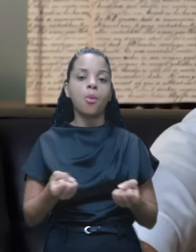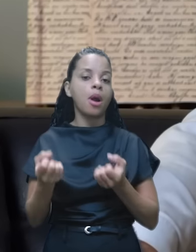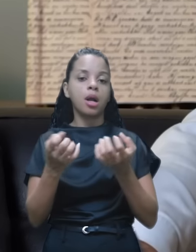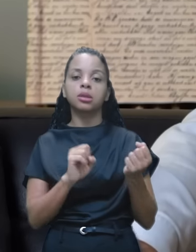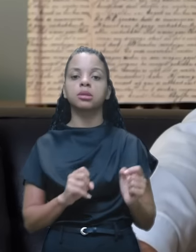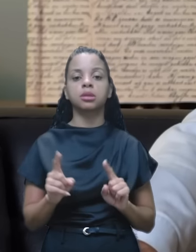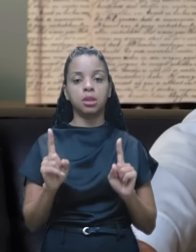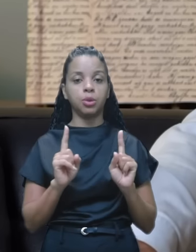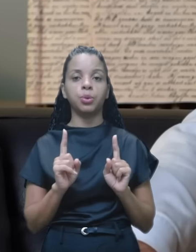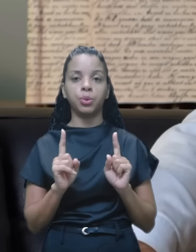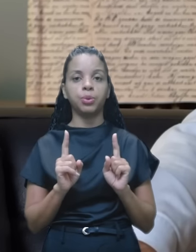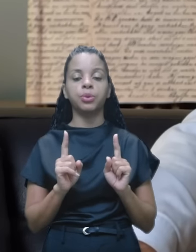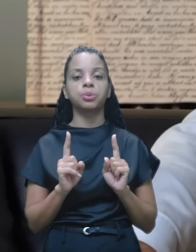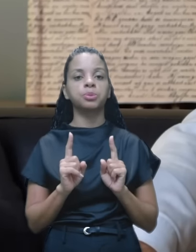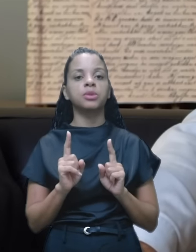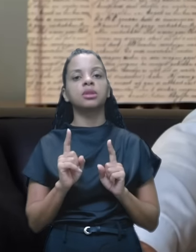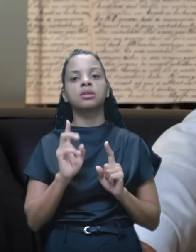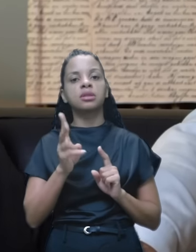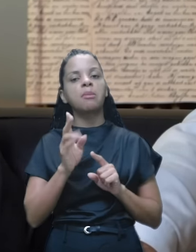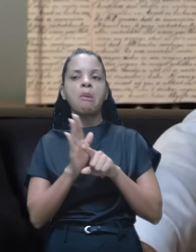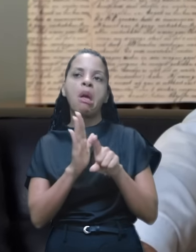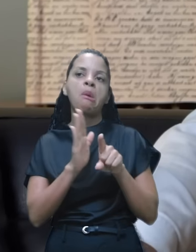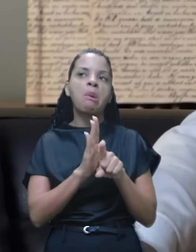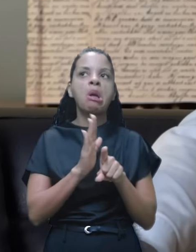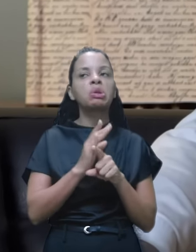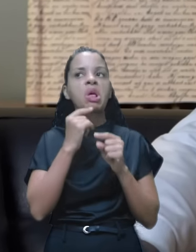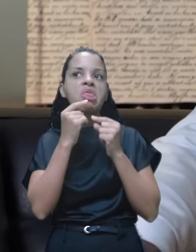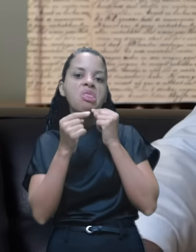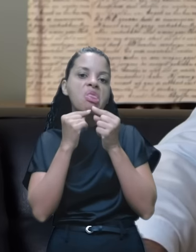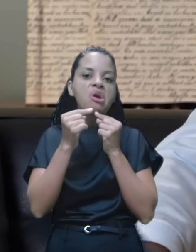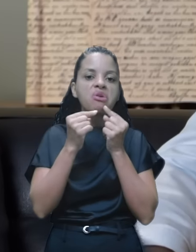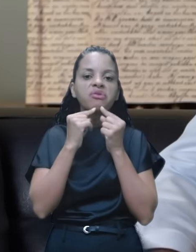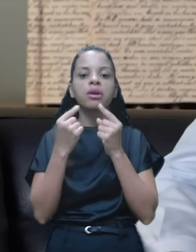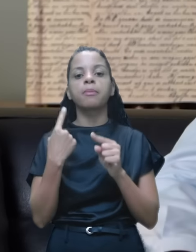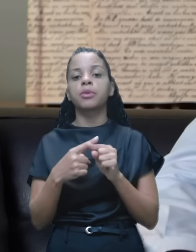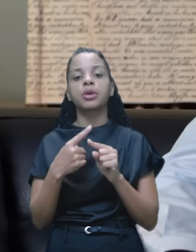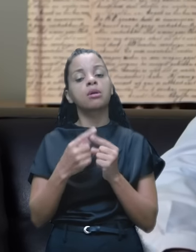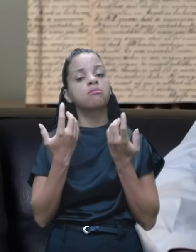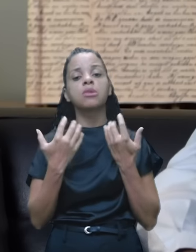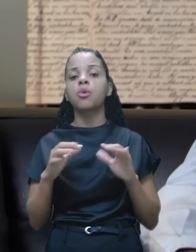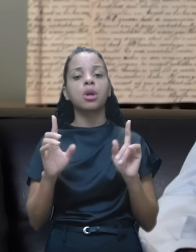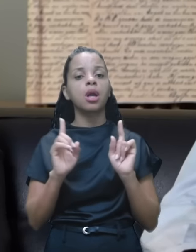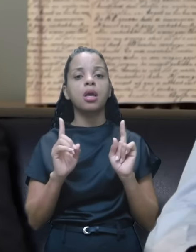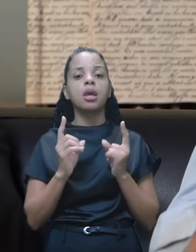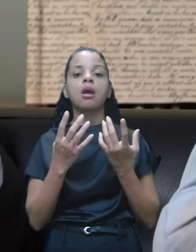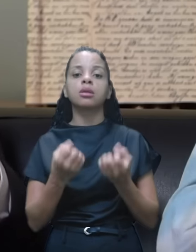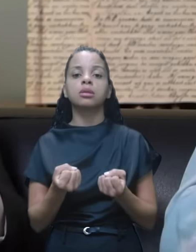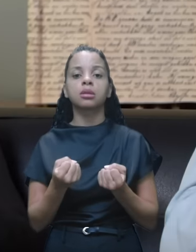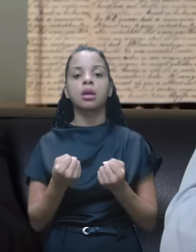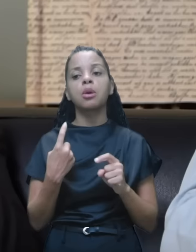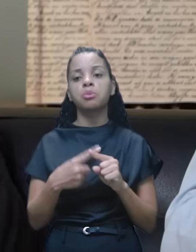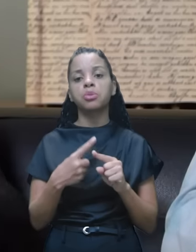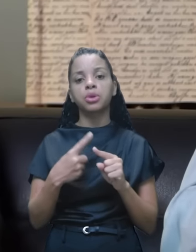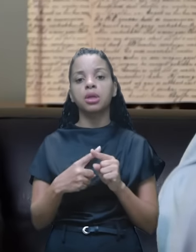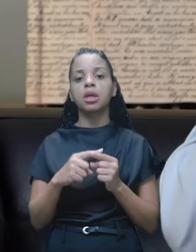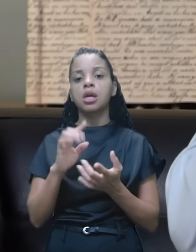né, fazendo perguntas, enfim, muitas coisas que eles não queriam aceitar, porque de fato o comer da